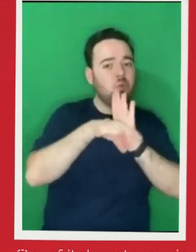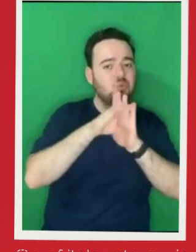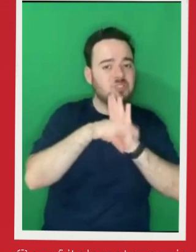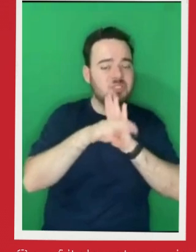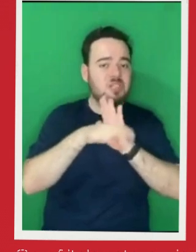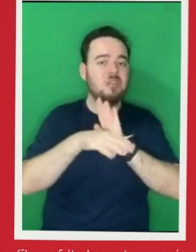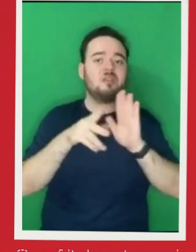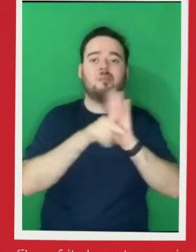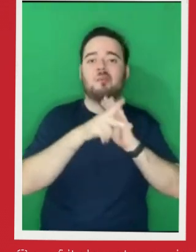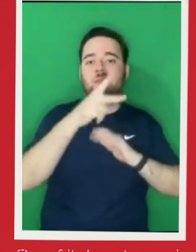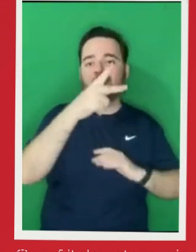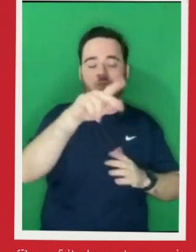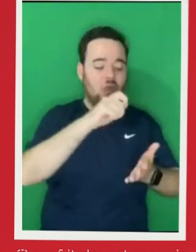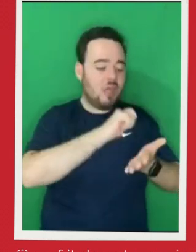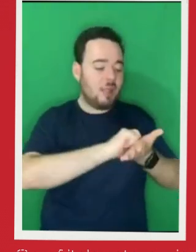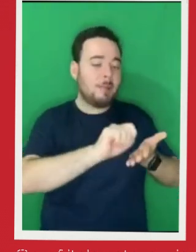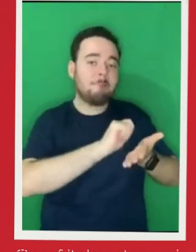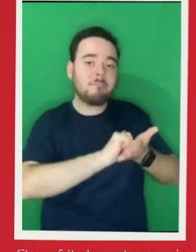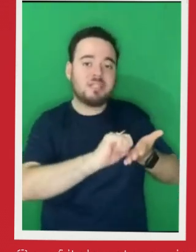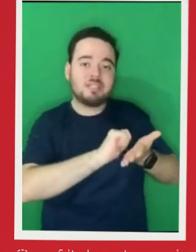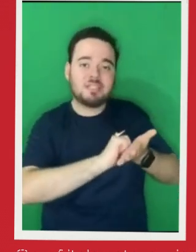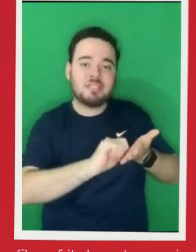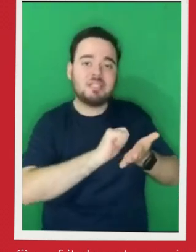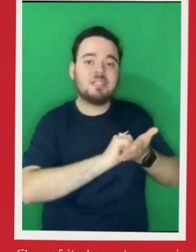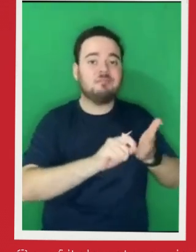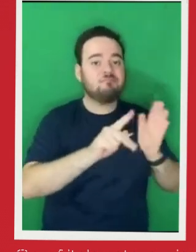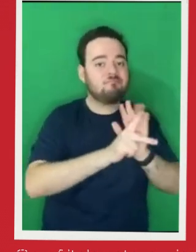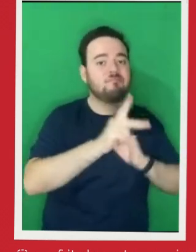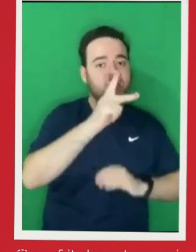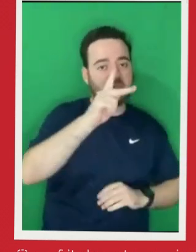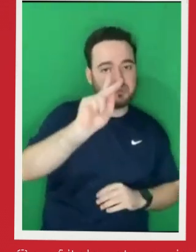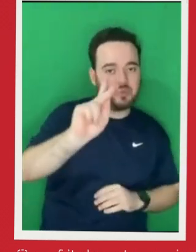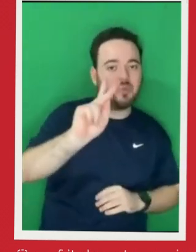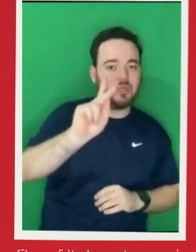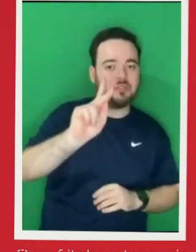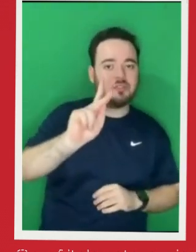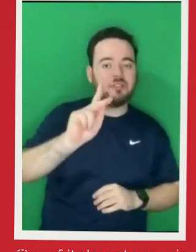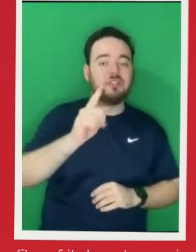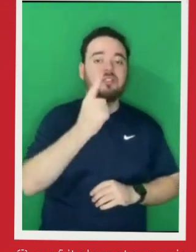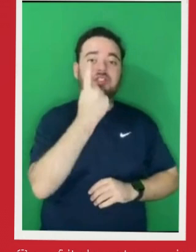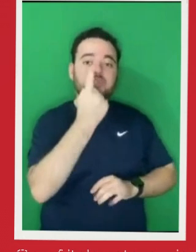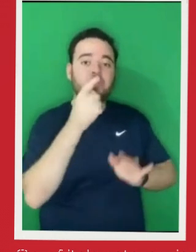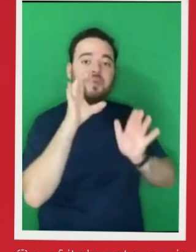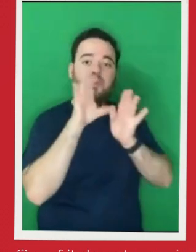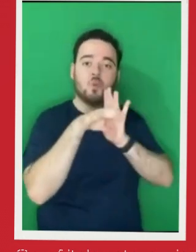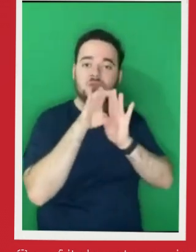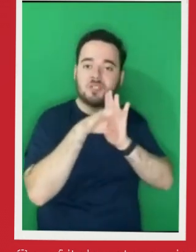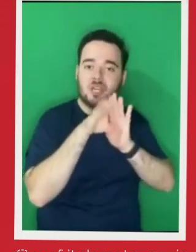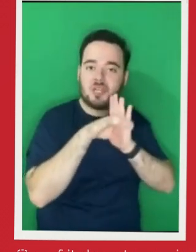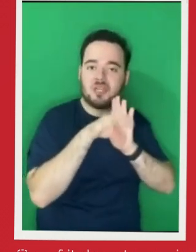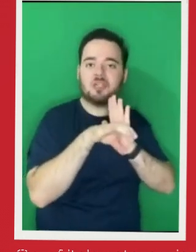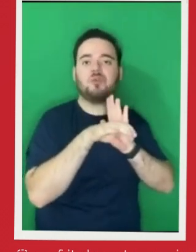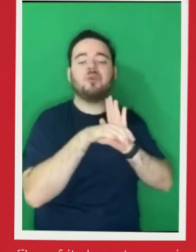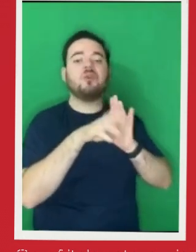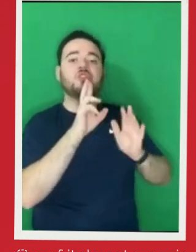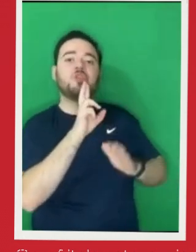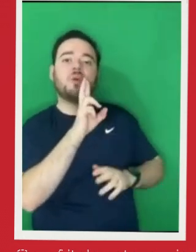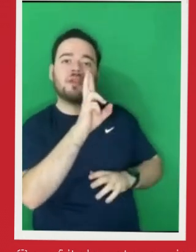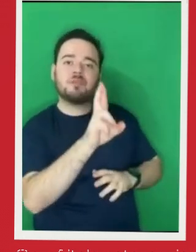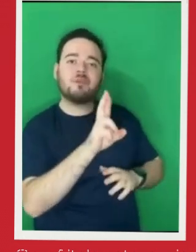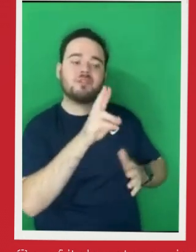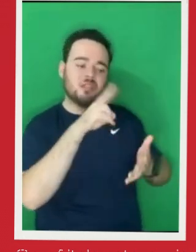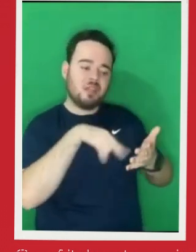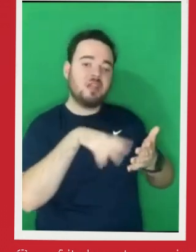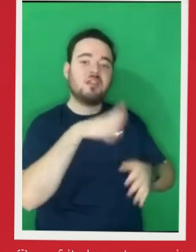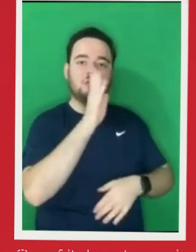ou de um achado de campo. É uma escrita que é analítica sua, em torno de um conceito ou de uma evidência que você acabou